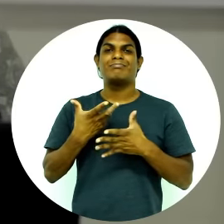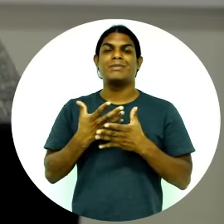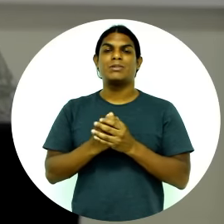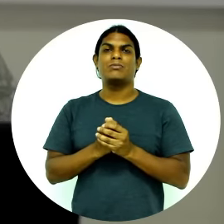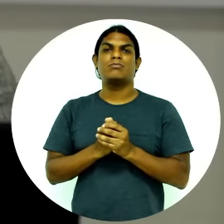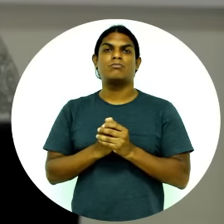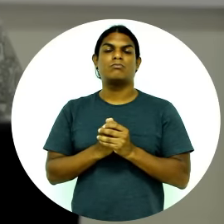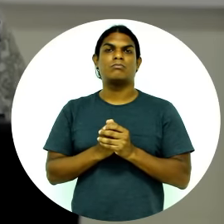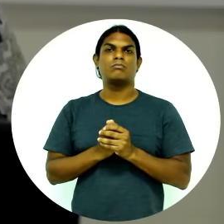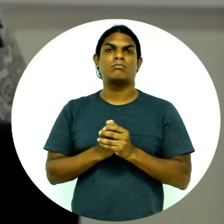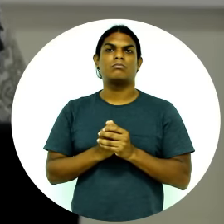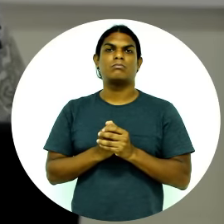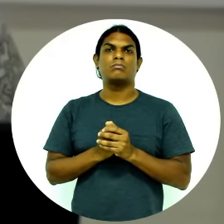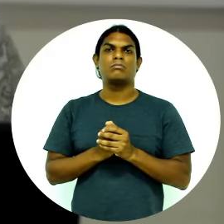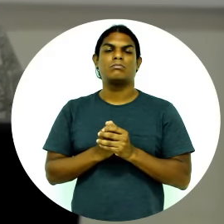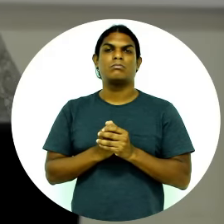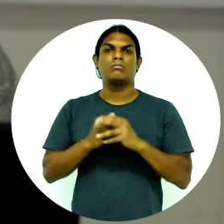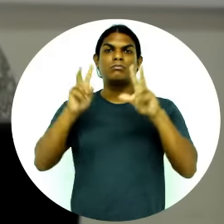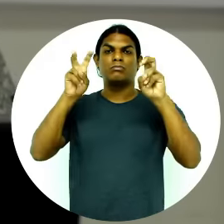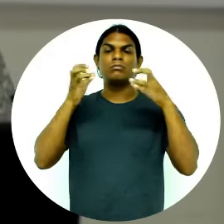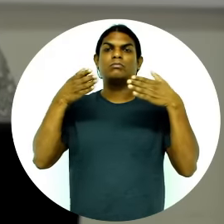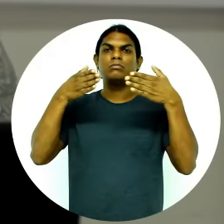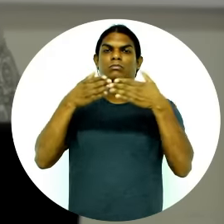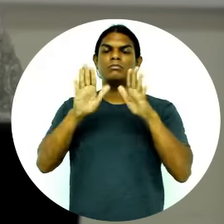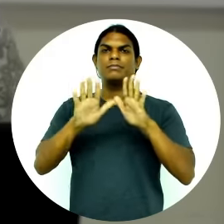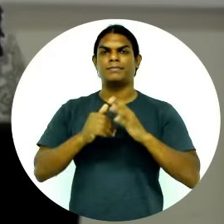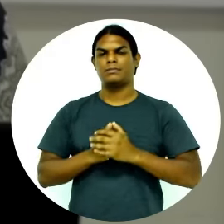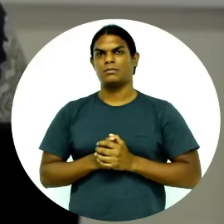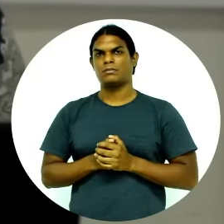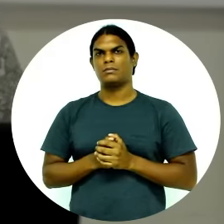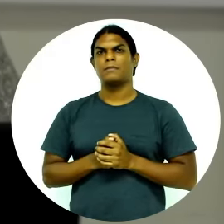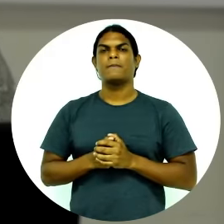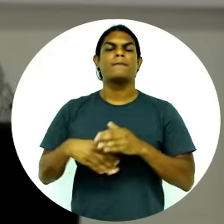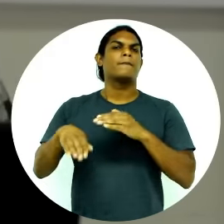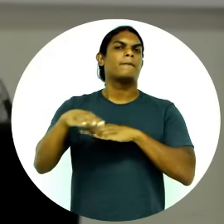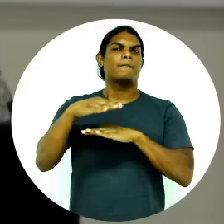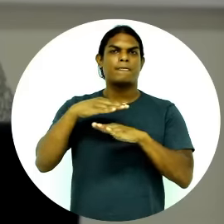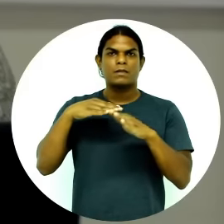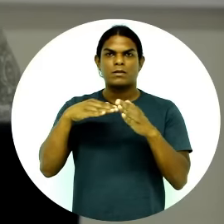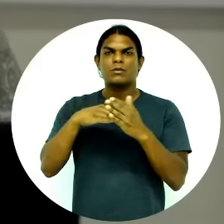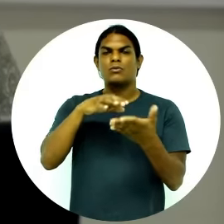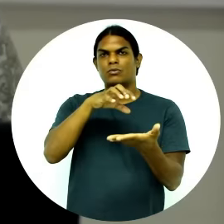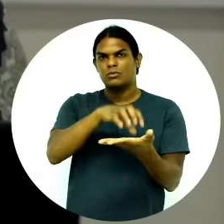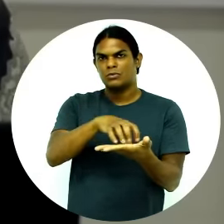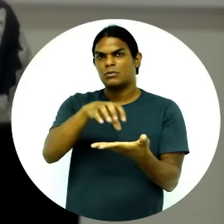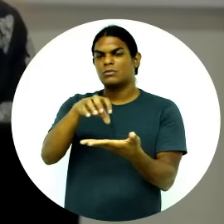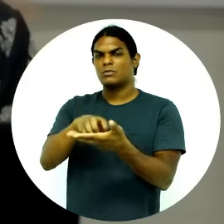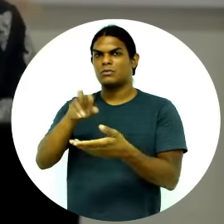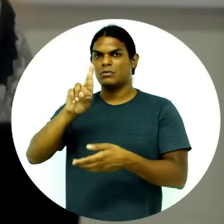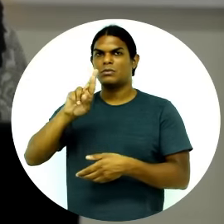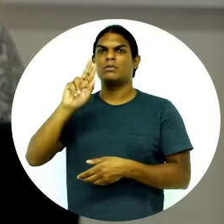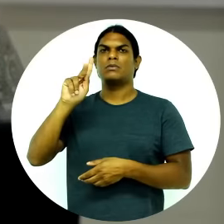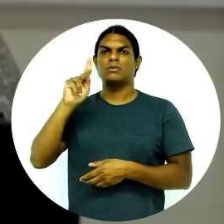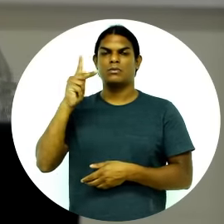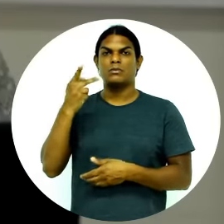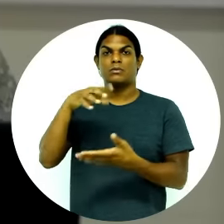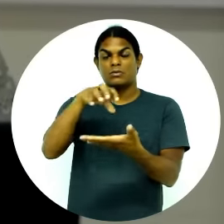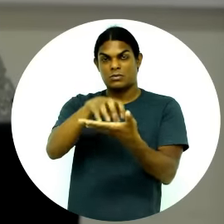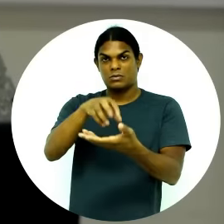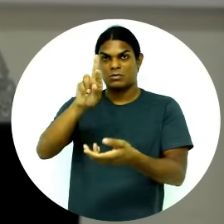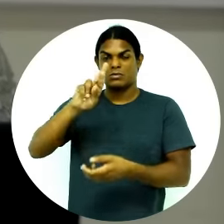bastidores, fazendo todas as fichas de avaliação de desempenho, fazendo as programações, ela também